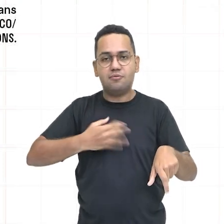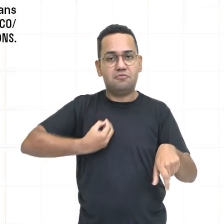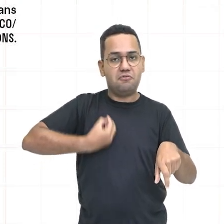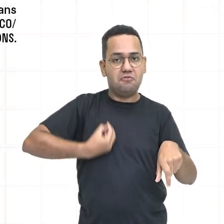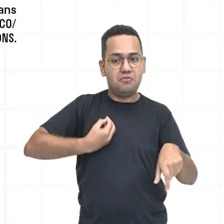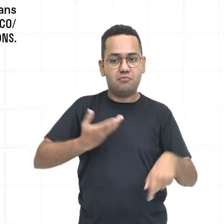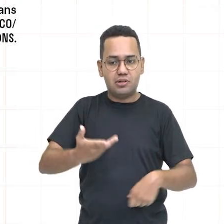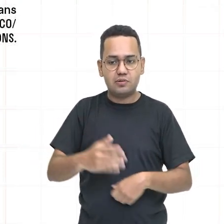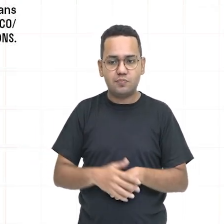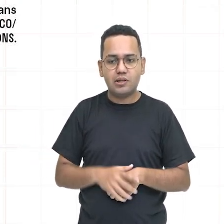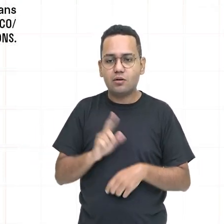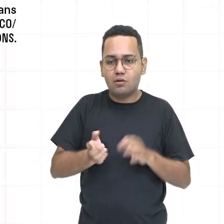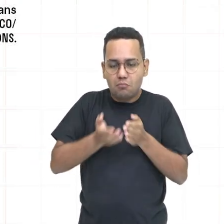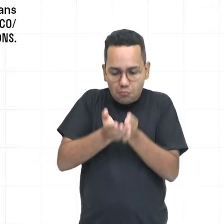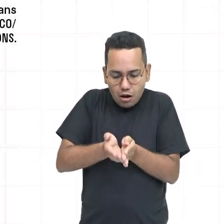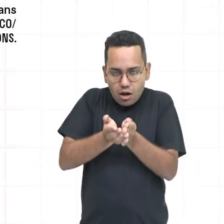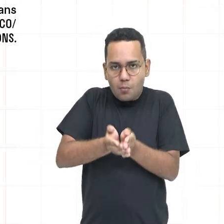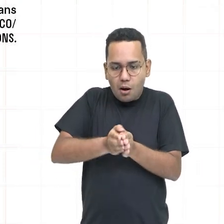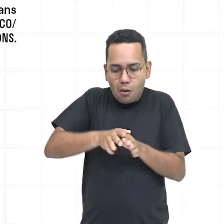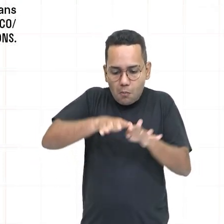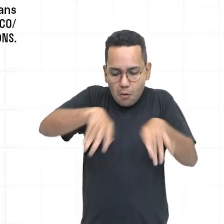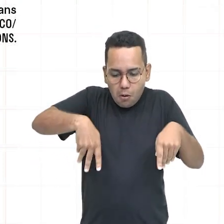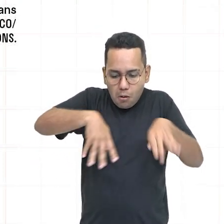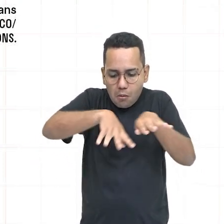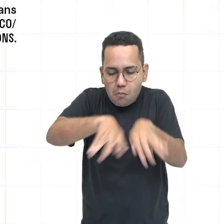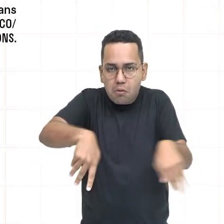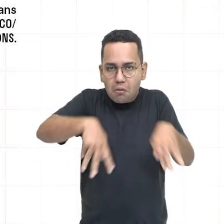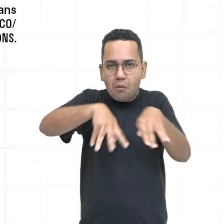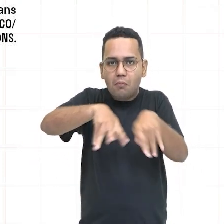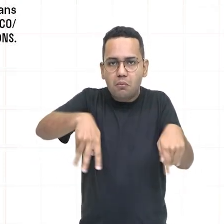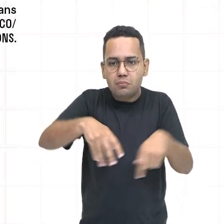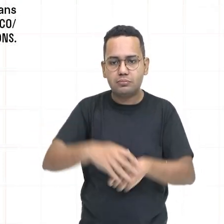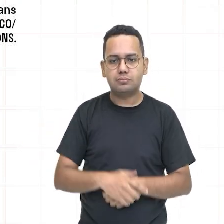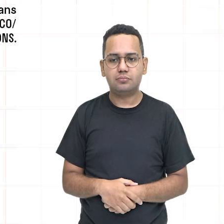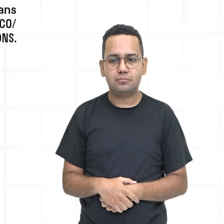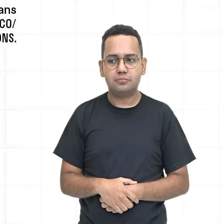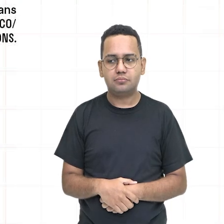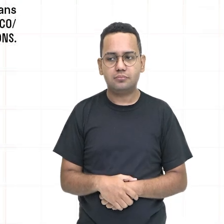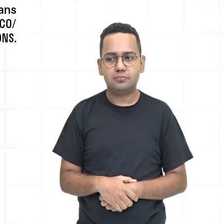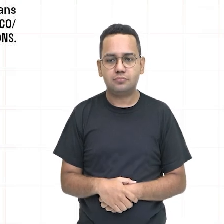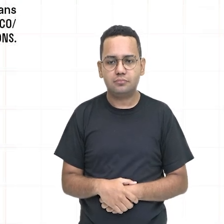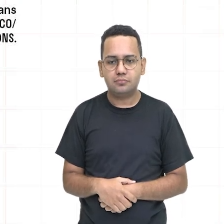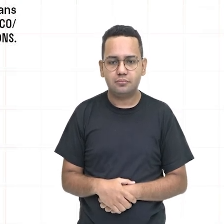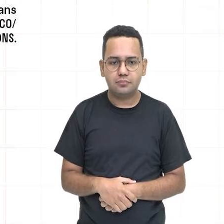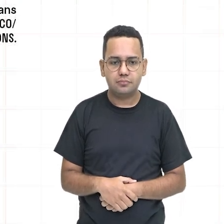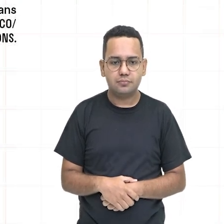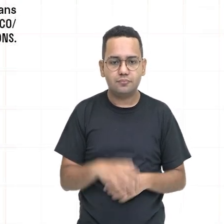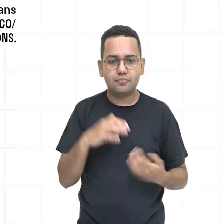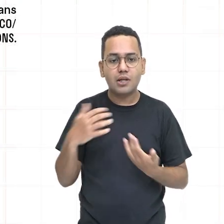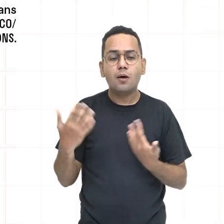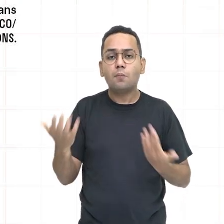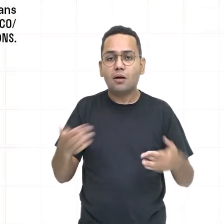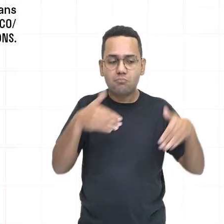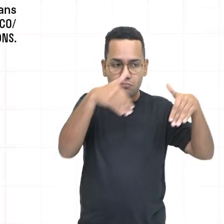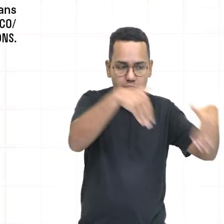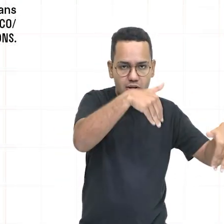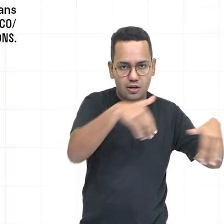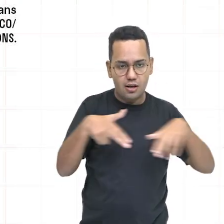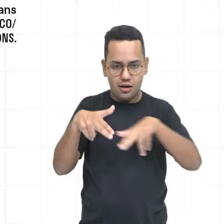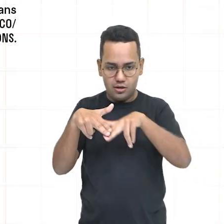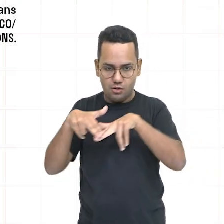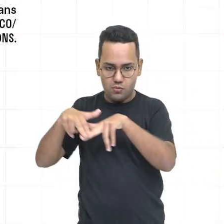nessas canoas a remo. Tudo bem? Então, australianos e neozelandeses mantiveram um